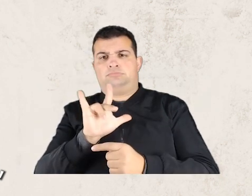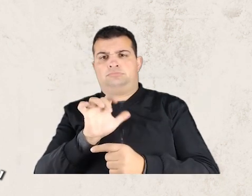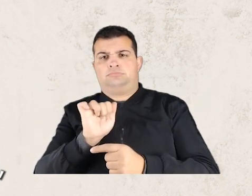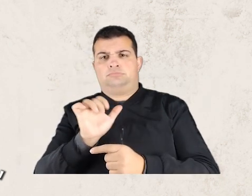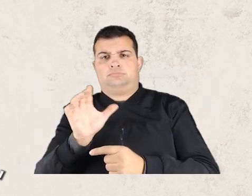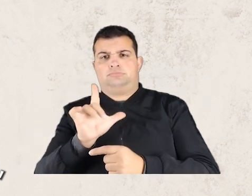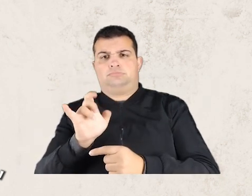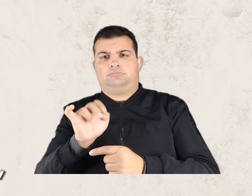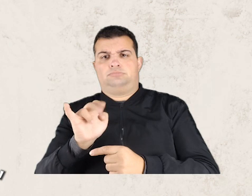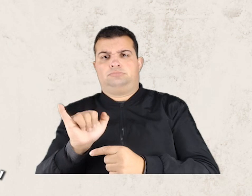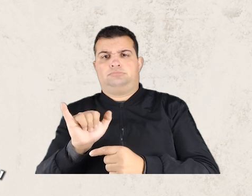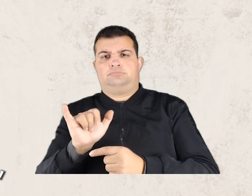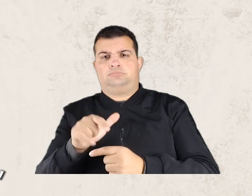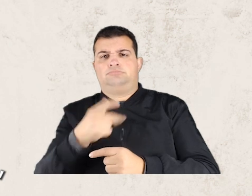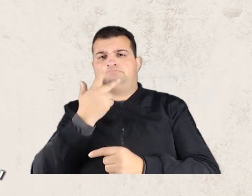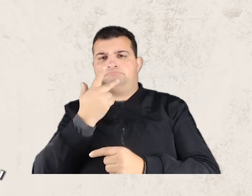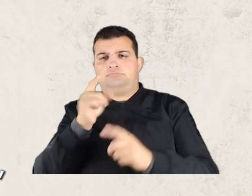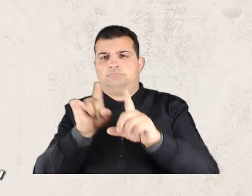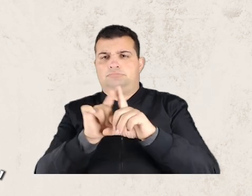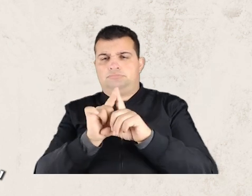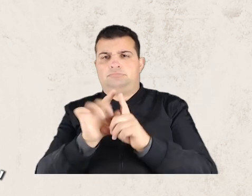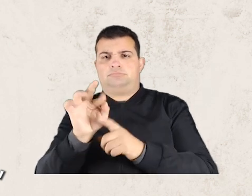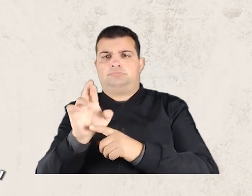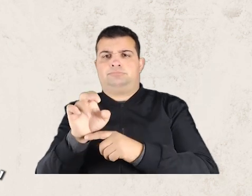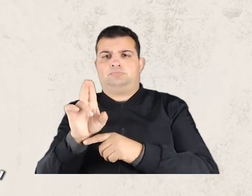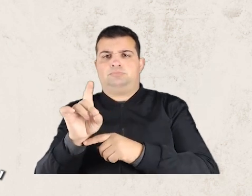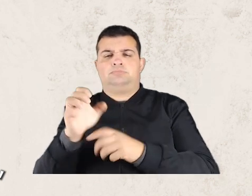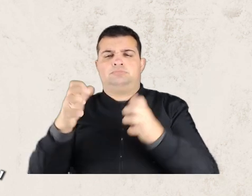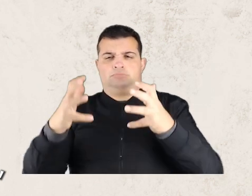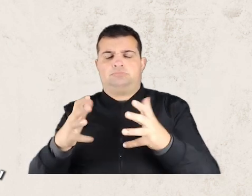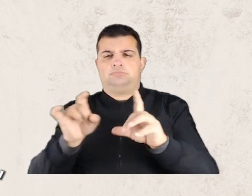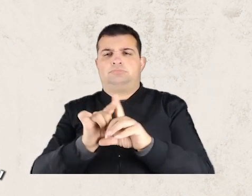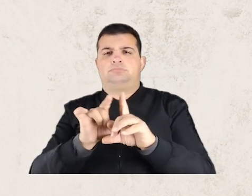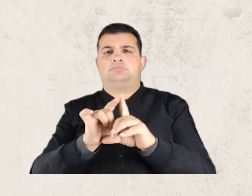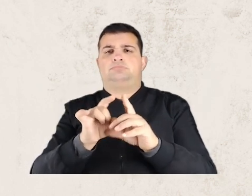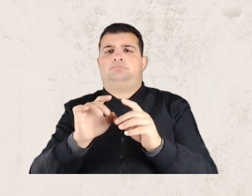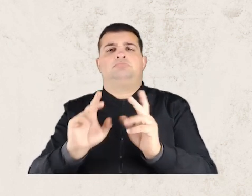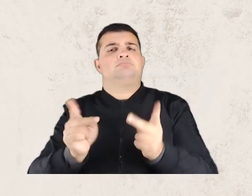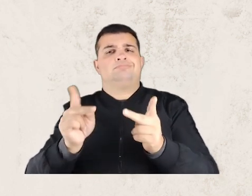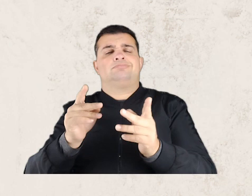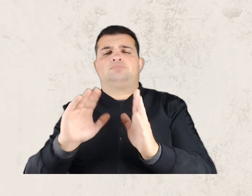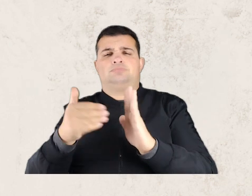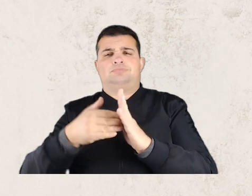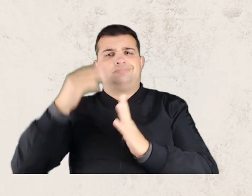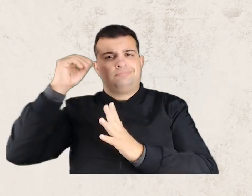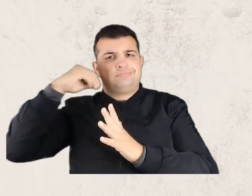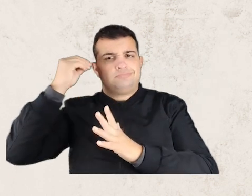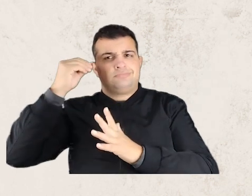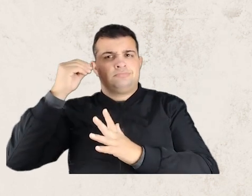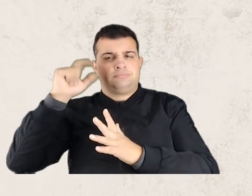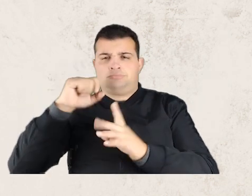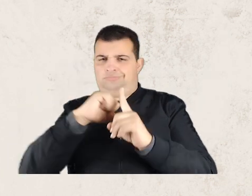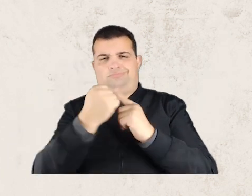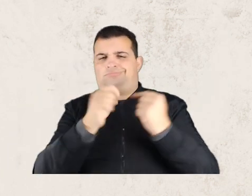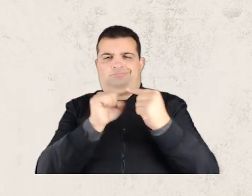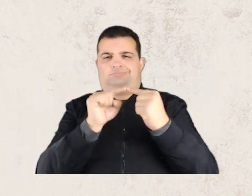Antunes. Para uma psicologia que eu considero que é uma... Tanto que eu brincava com a querida Silvia Lani, né,